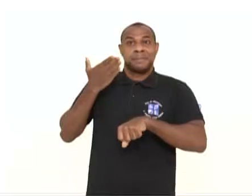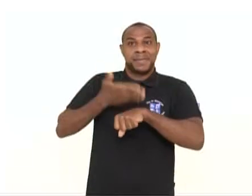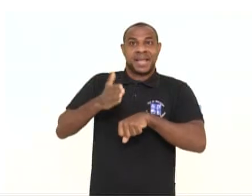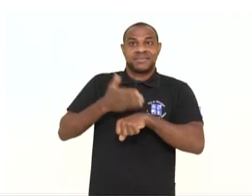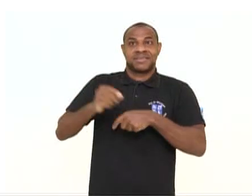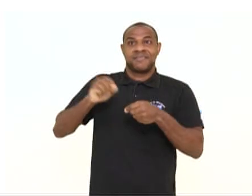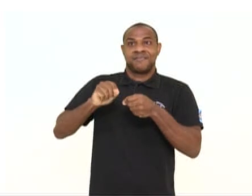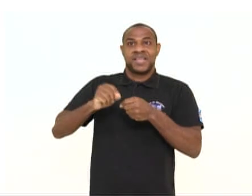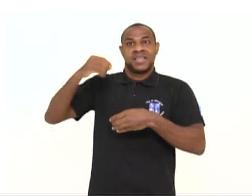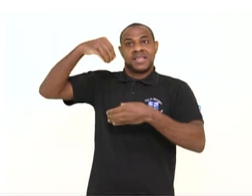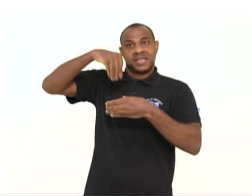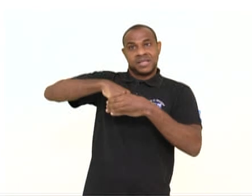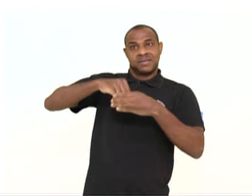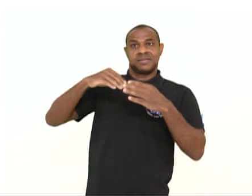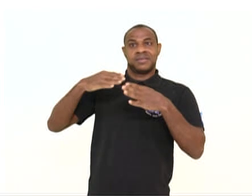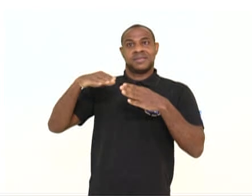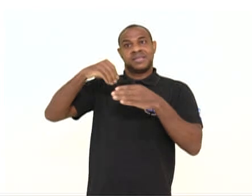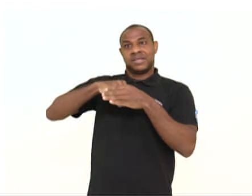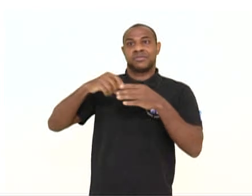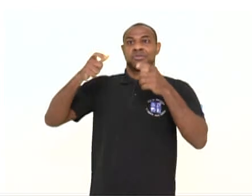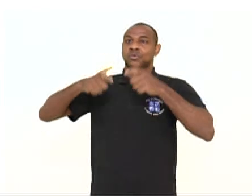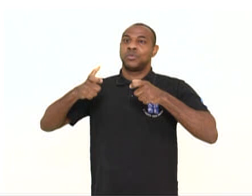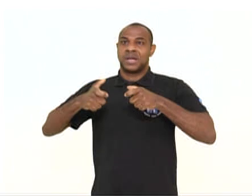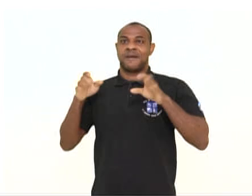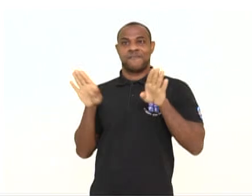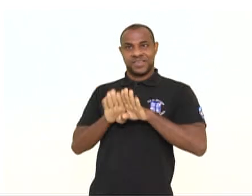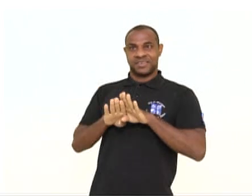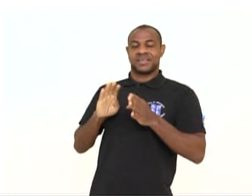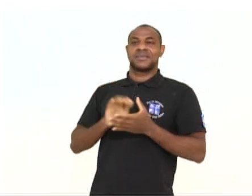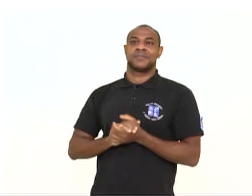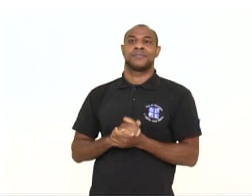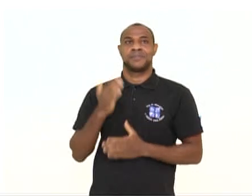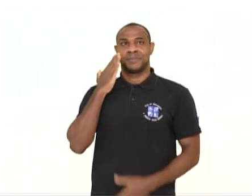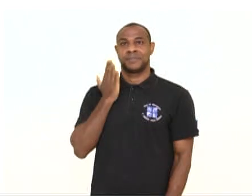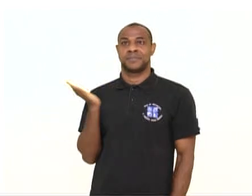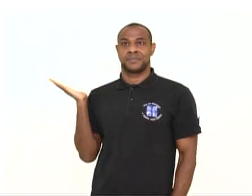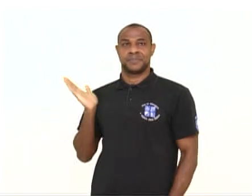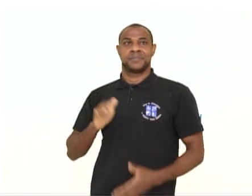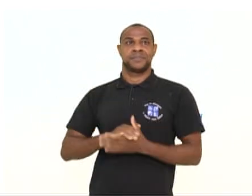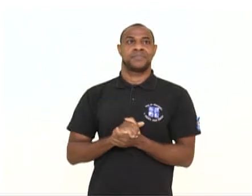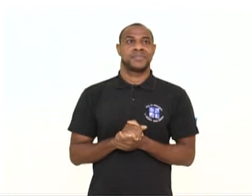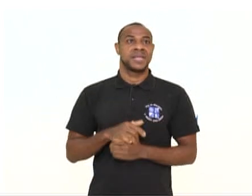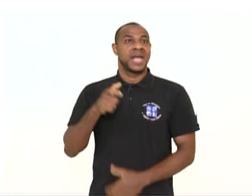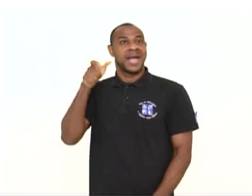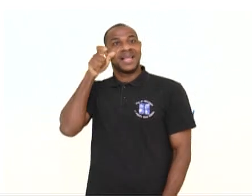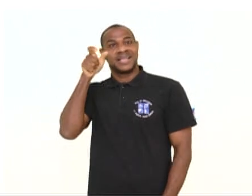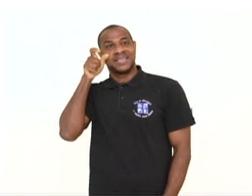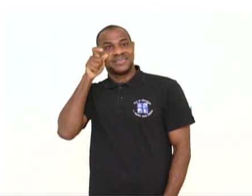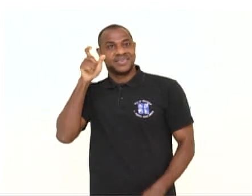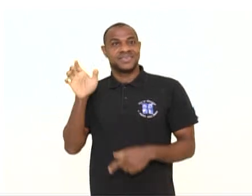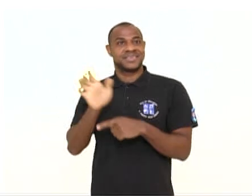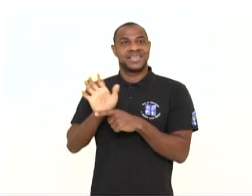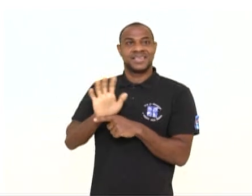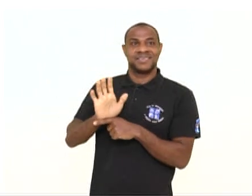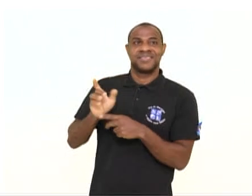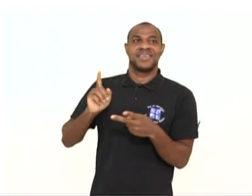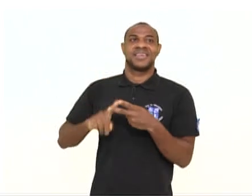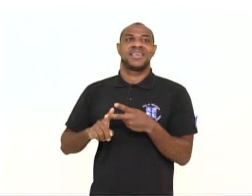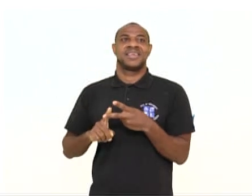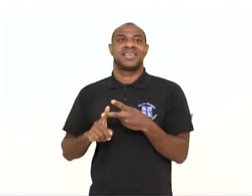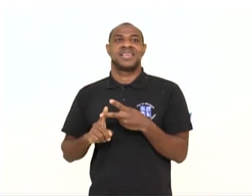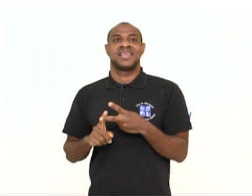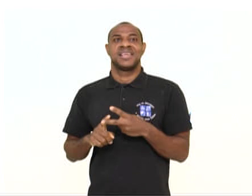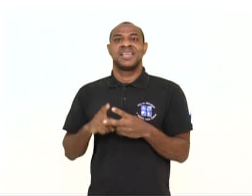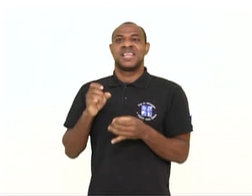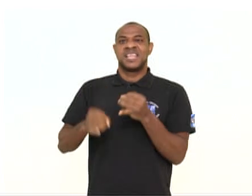temos watching TV, surfing on net and drawing, assistir TV, navegar